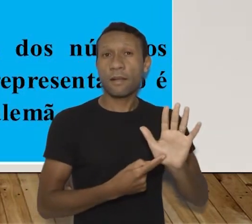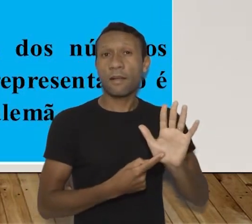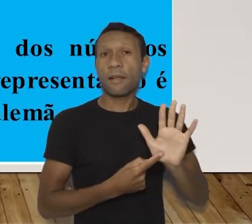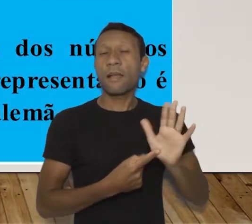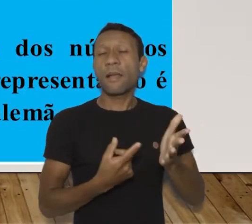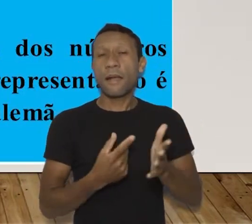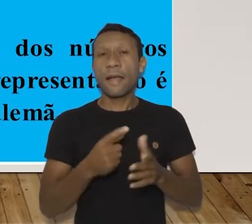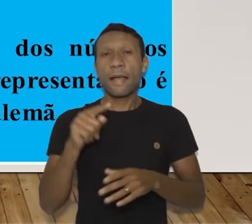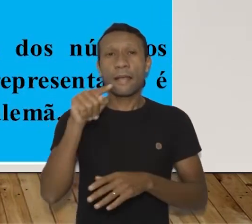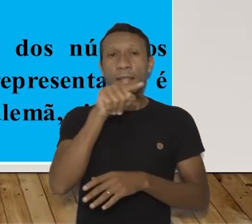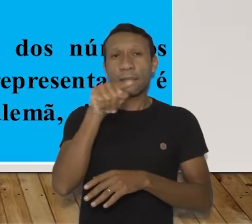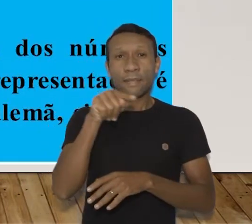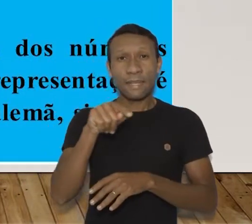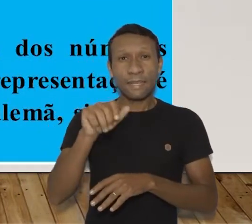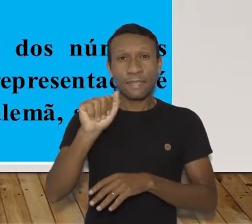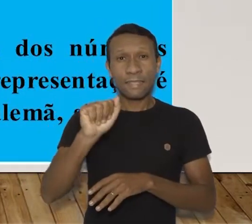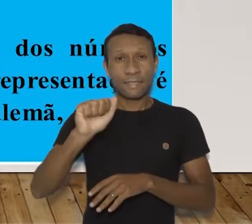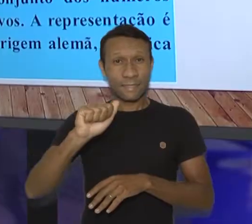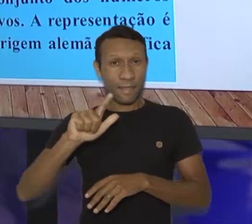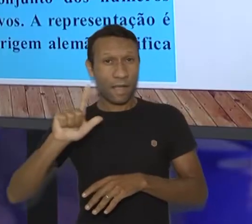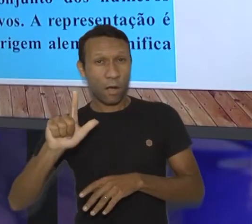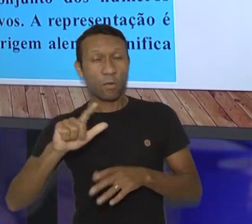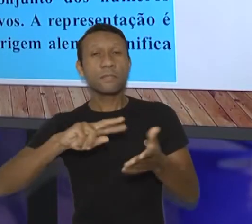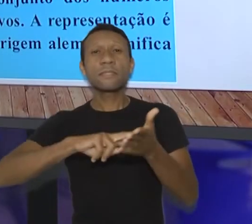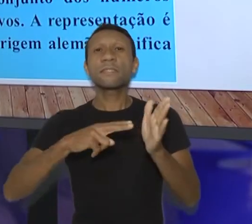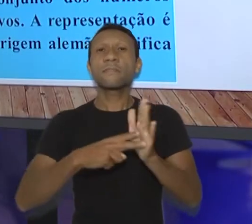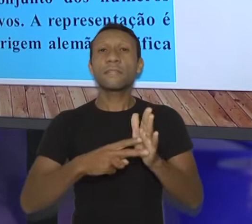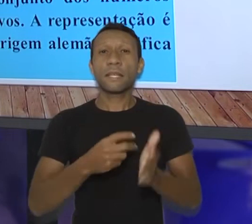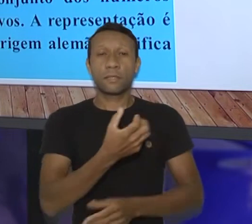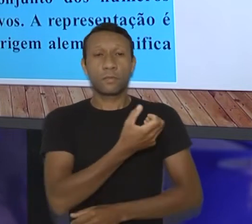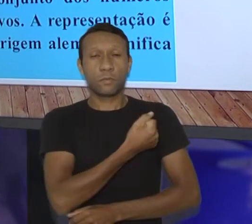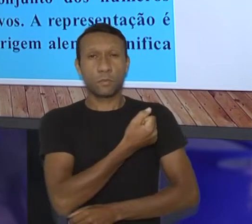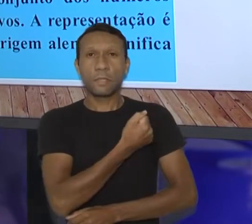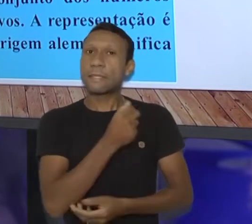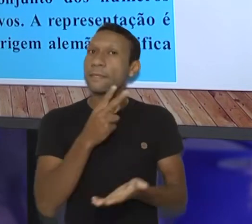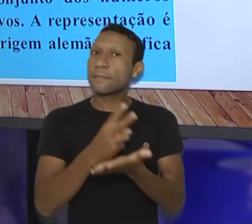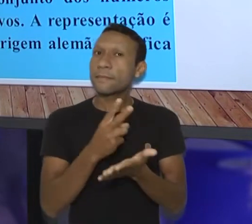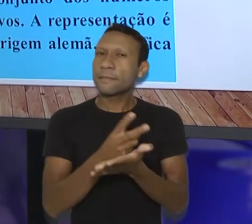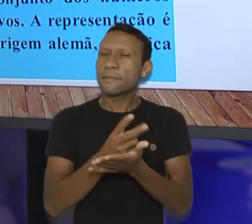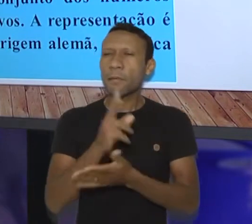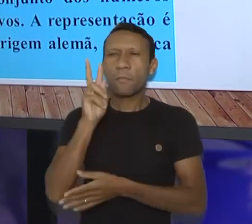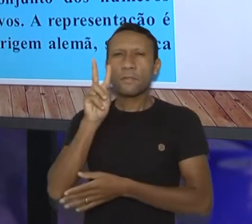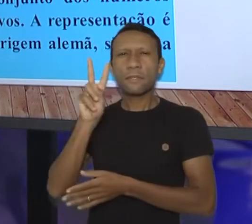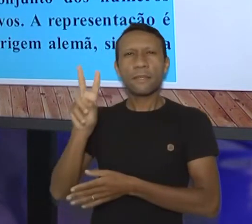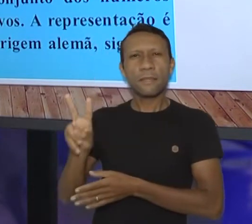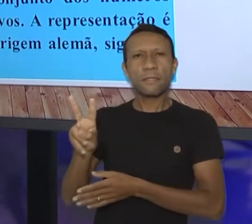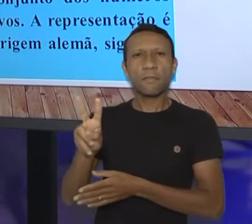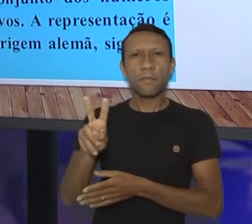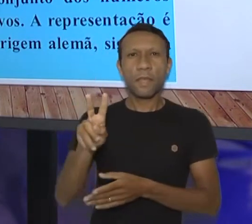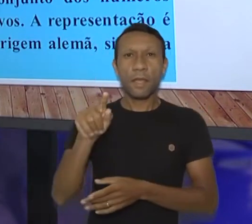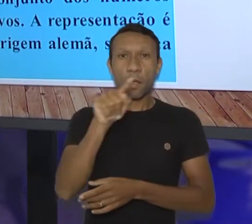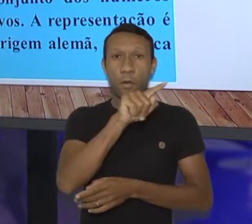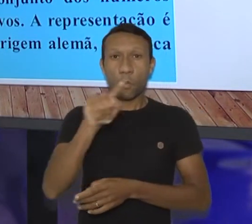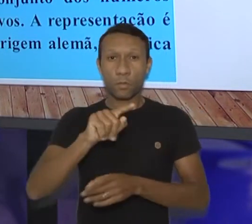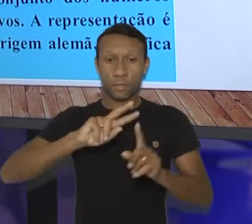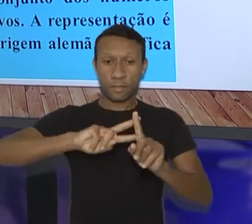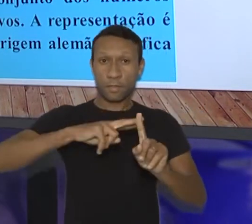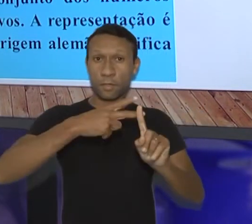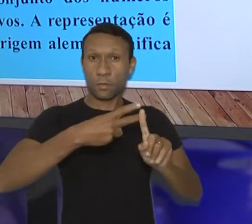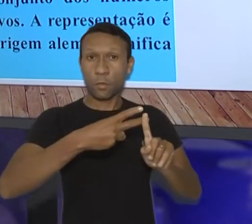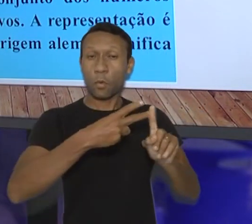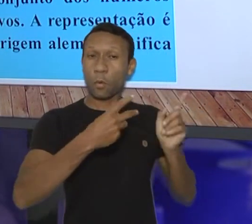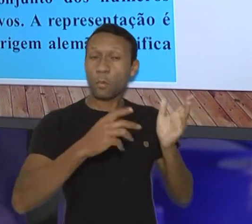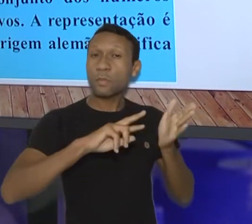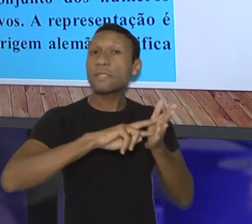origem alemã, que significa número. Então, todas as vezes que vocês virem esse Z duplo, ele representa